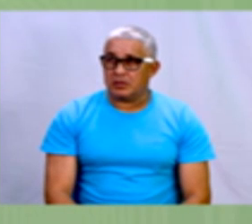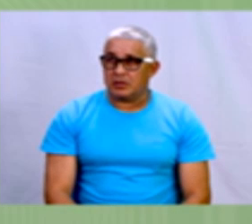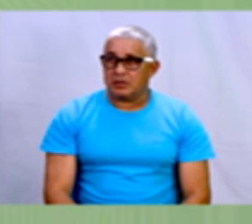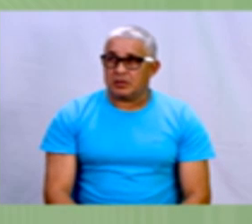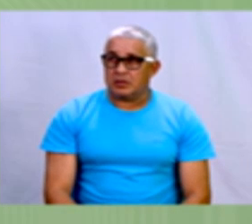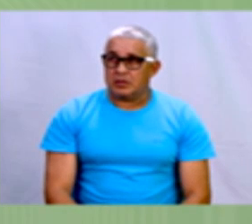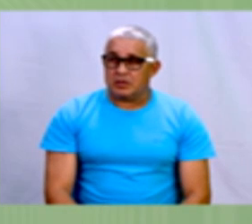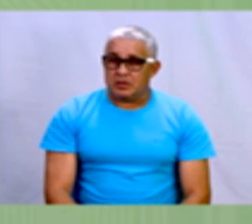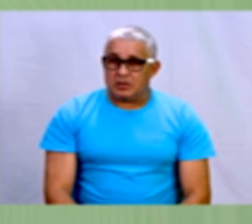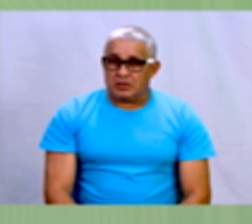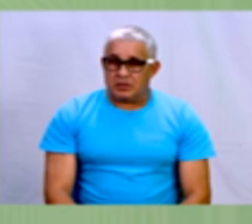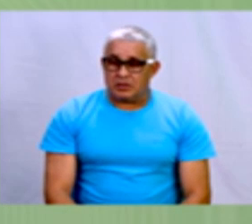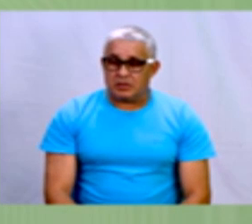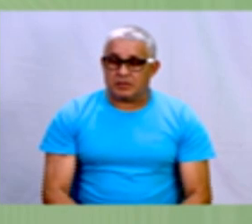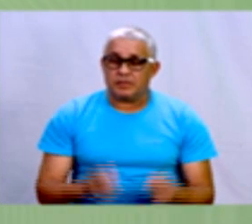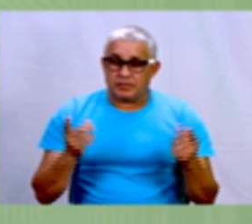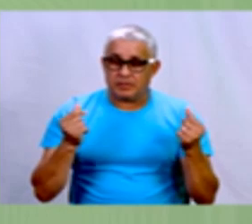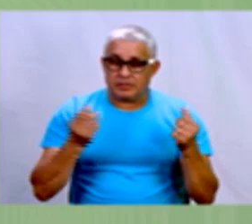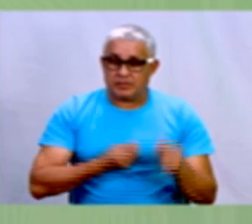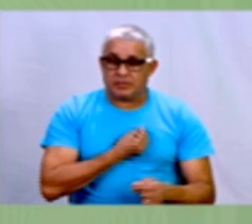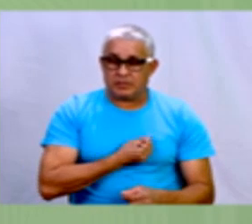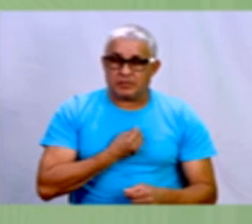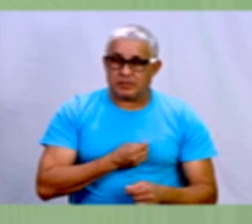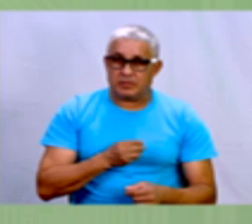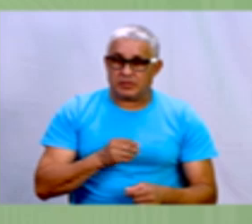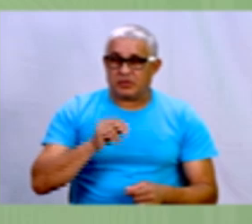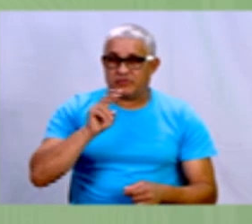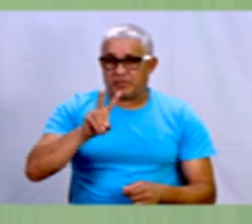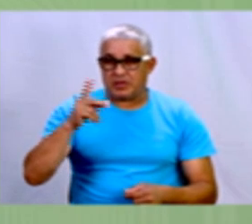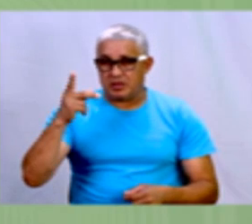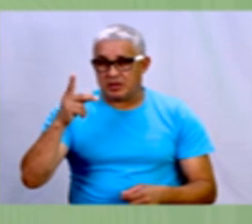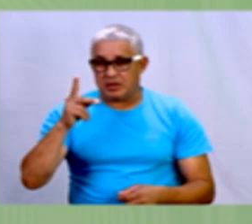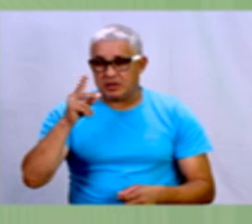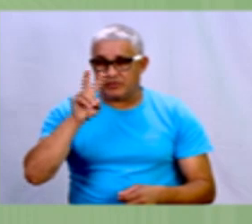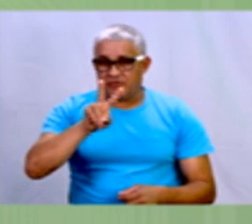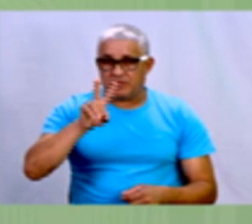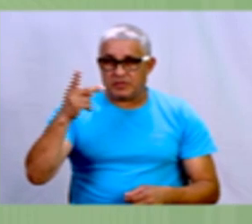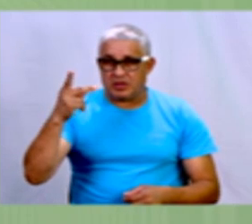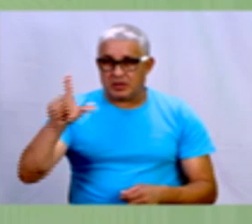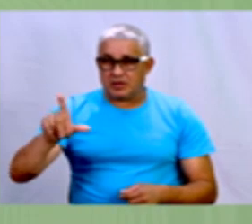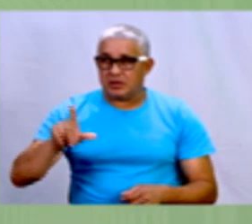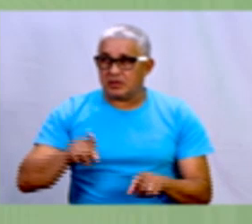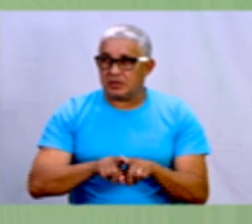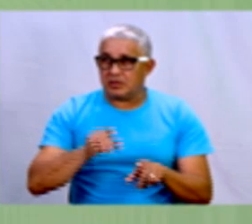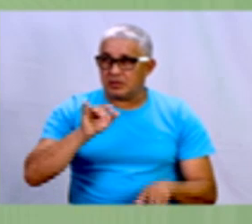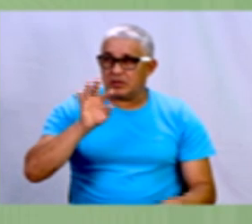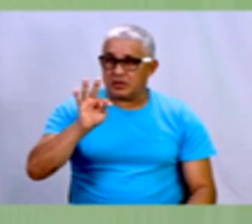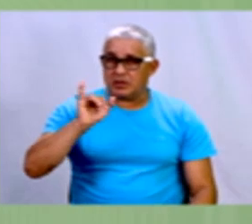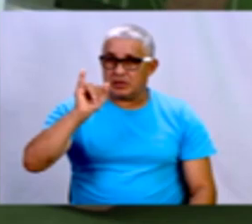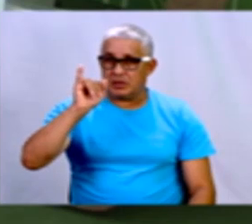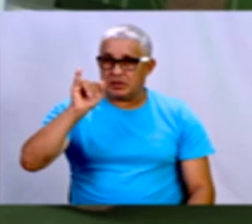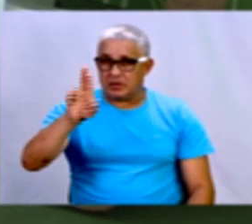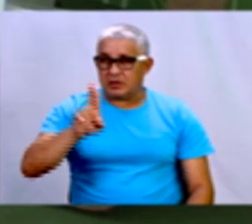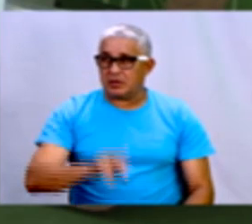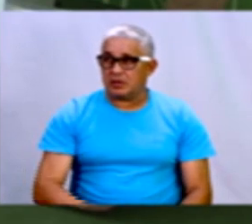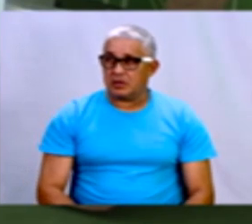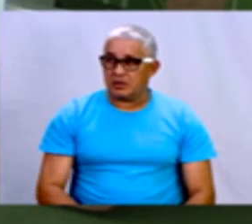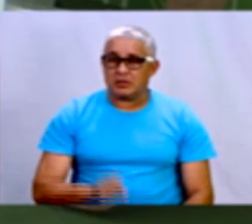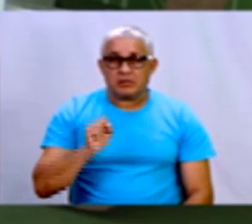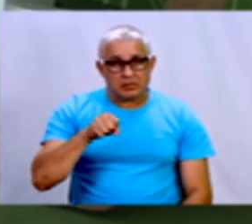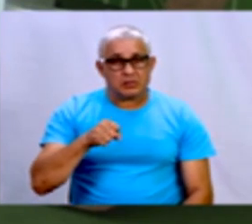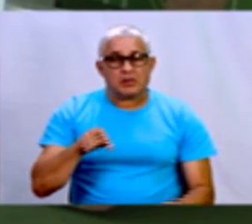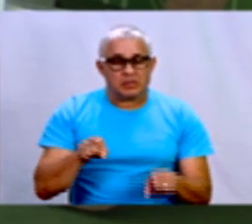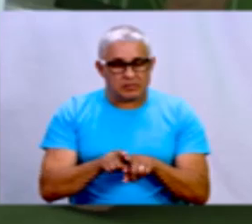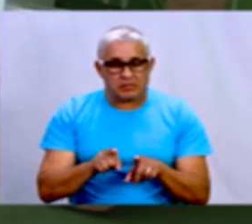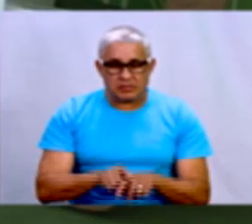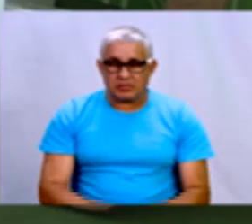conceitue o valor presente líquido e a taxa interna de retorno, que é a TIR. Alguém respondeu essa questão, professora? Sim, também. Então, vamos